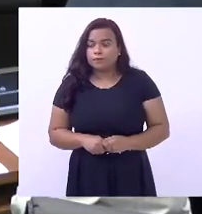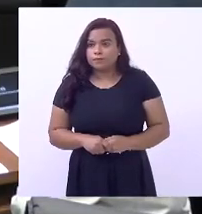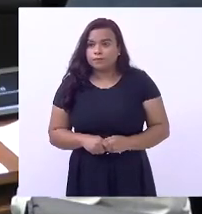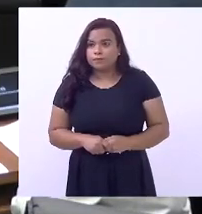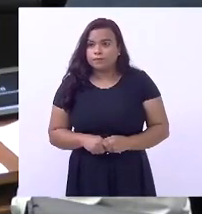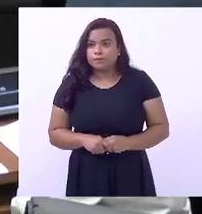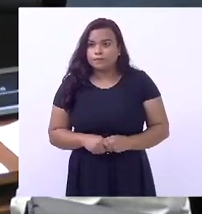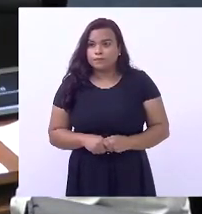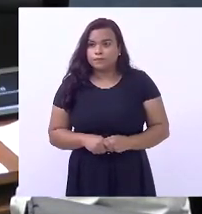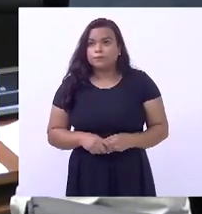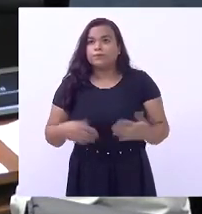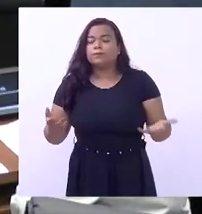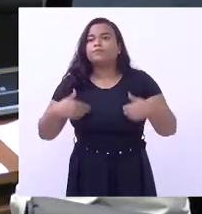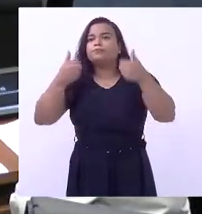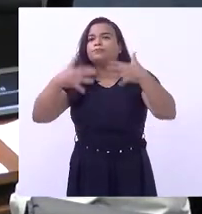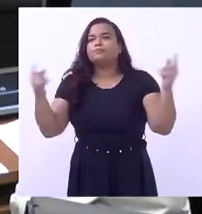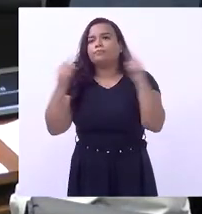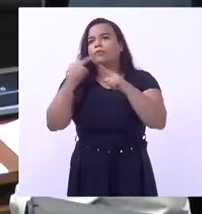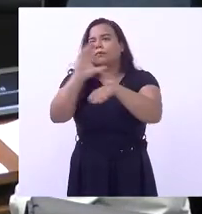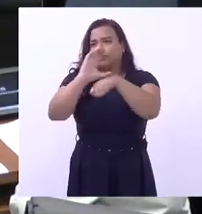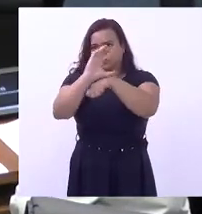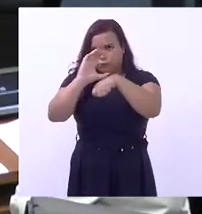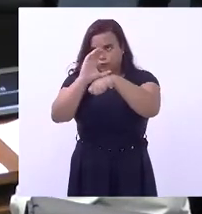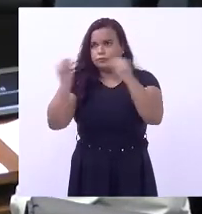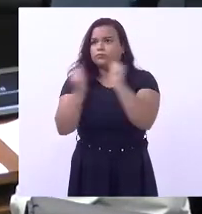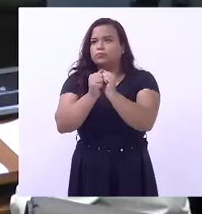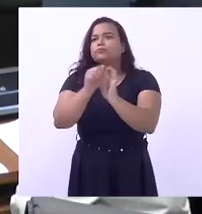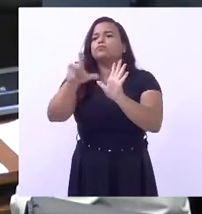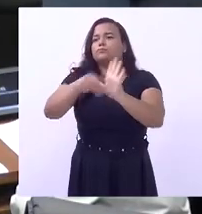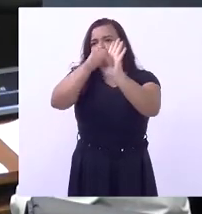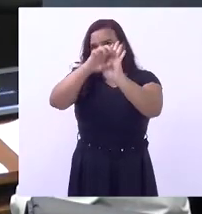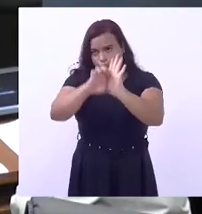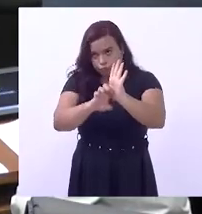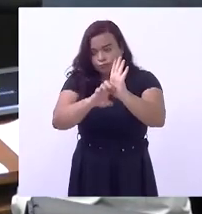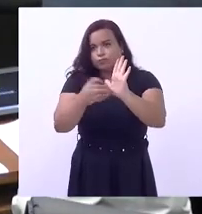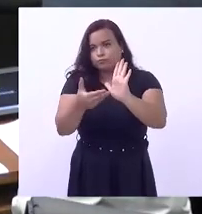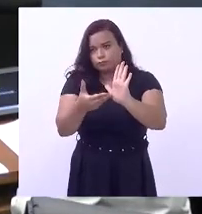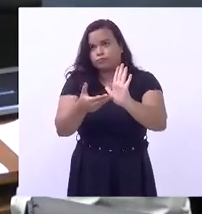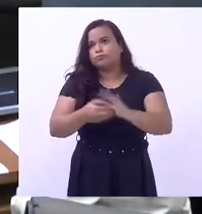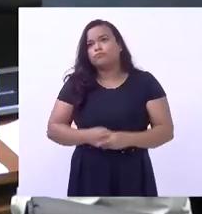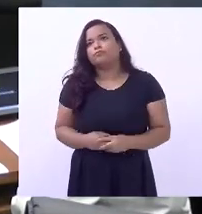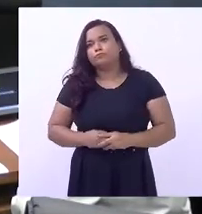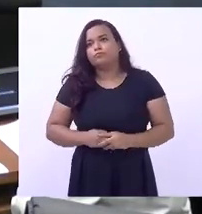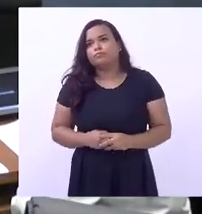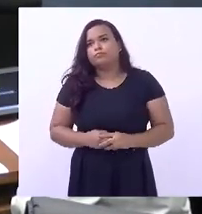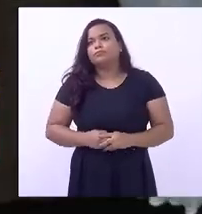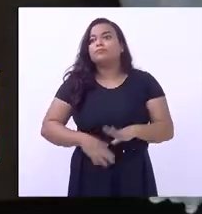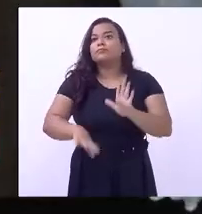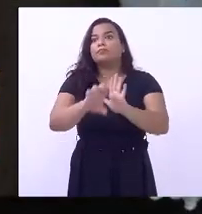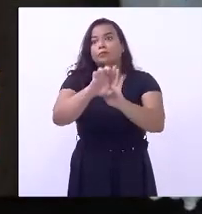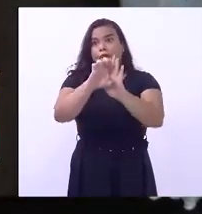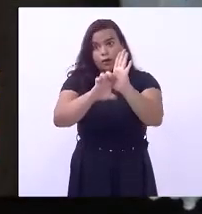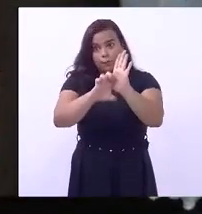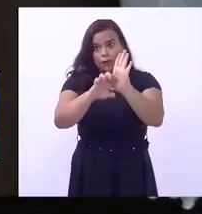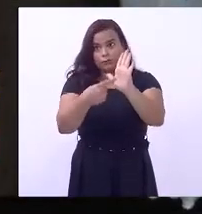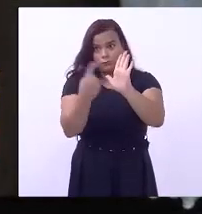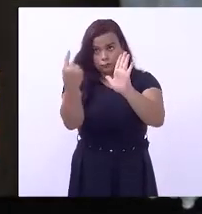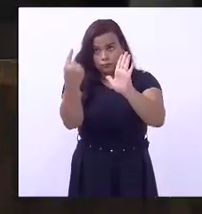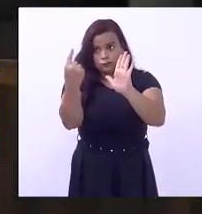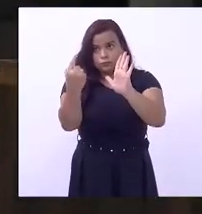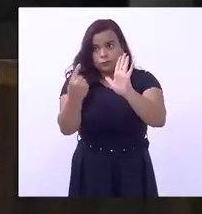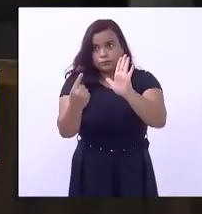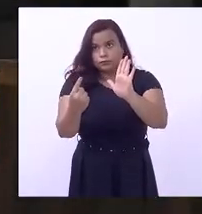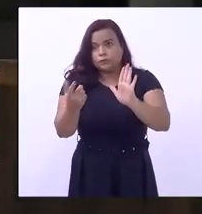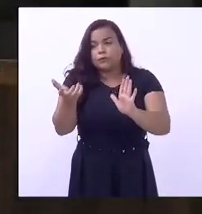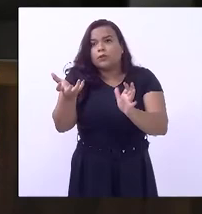Parecer pela constitucionalidade com emenda. Com emenda. Com emenda. Não quer já logo da forma